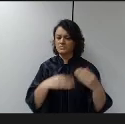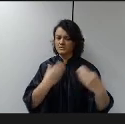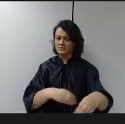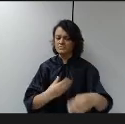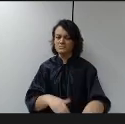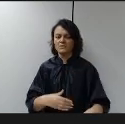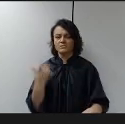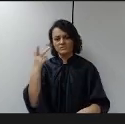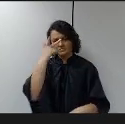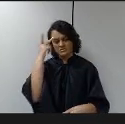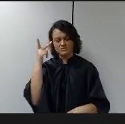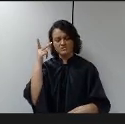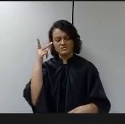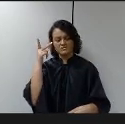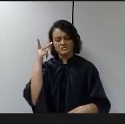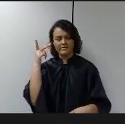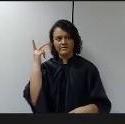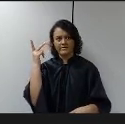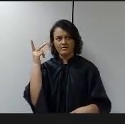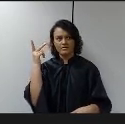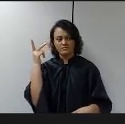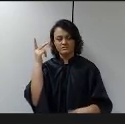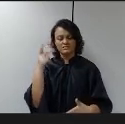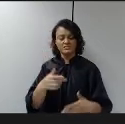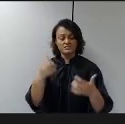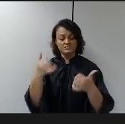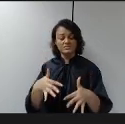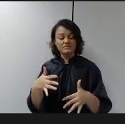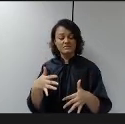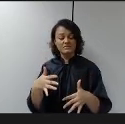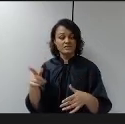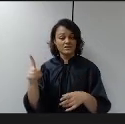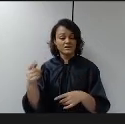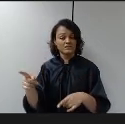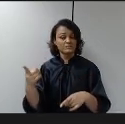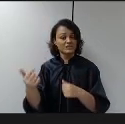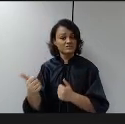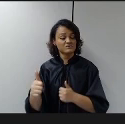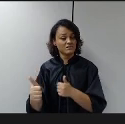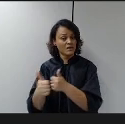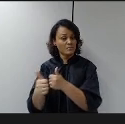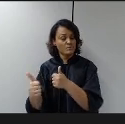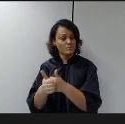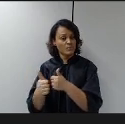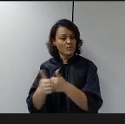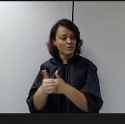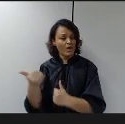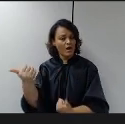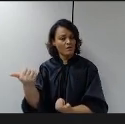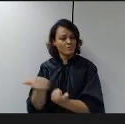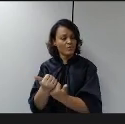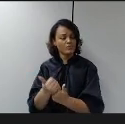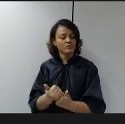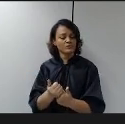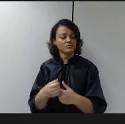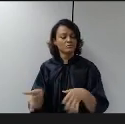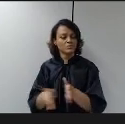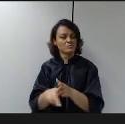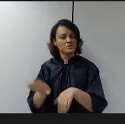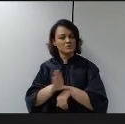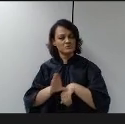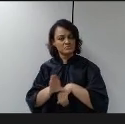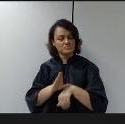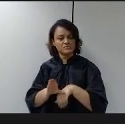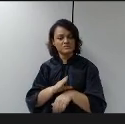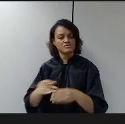bem classificados têm amparo constitucional, diz a ementa, trecho da ementa do acordo do